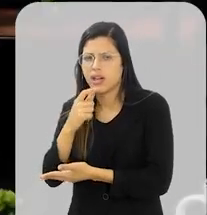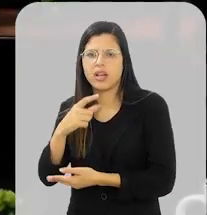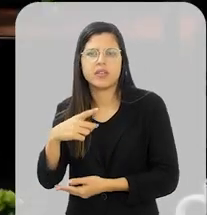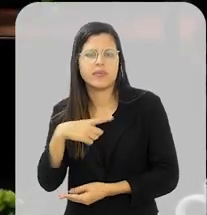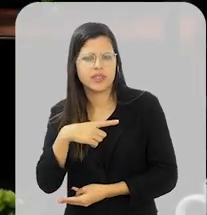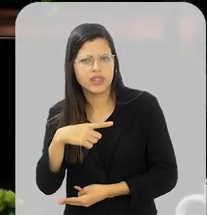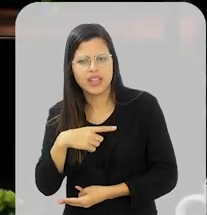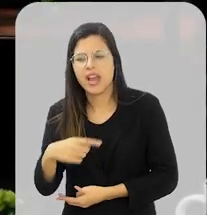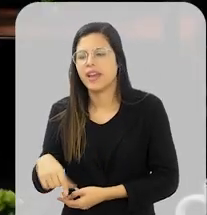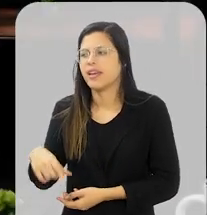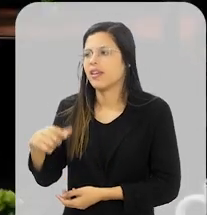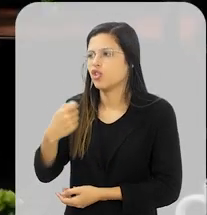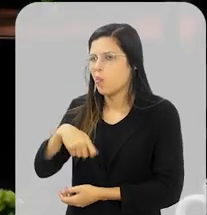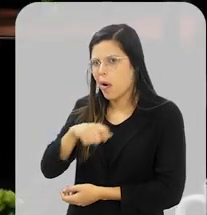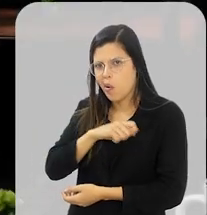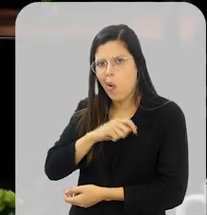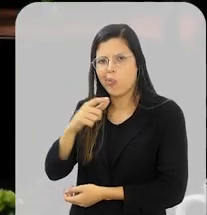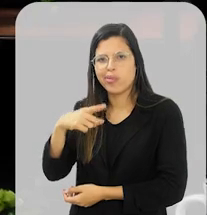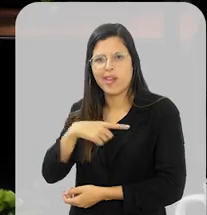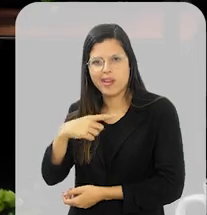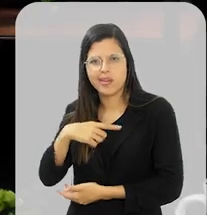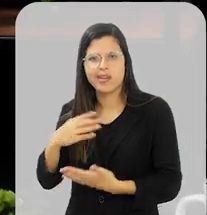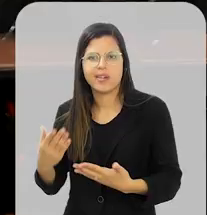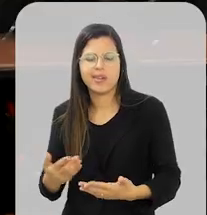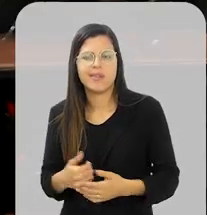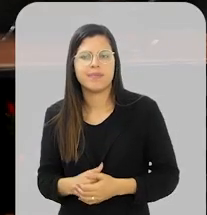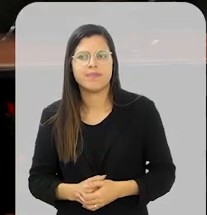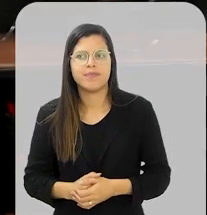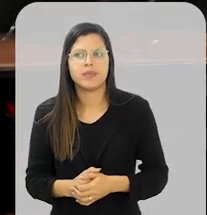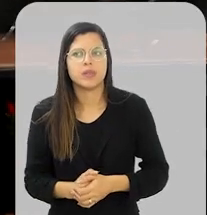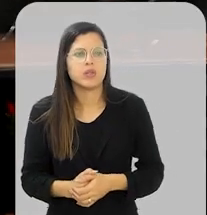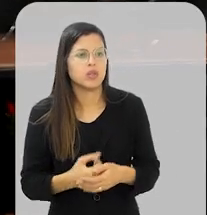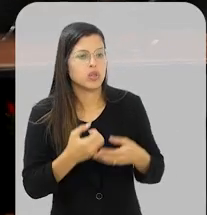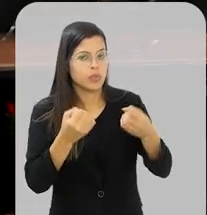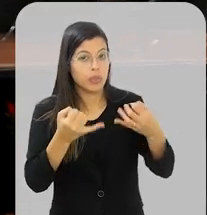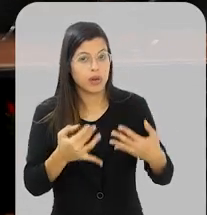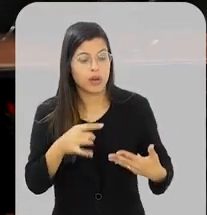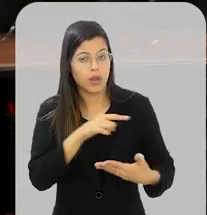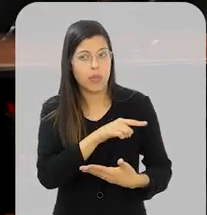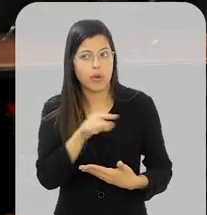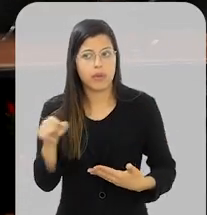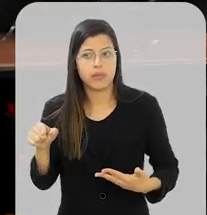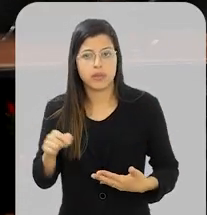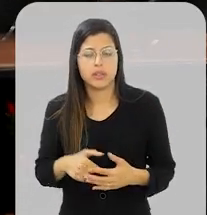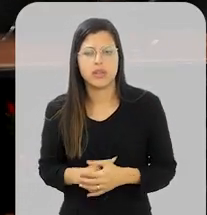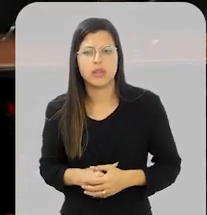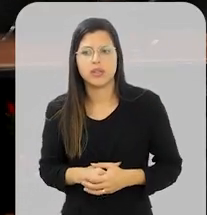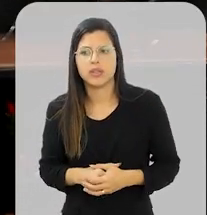Tem. Tem livro em espanhol? Tem. Porque, explicando a vocês,